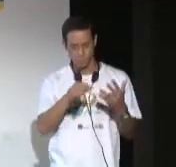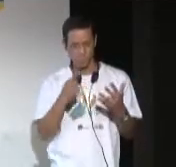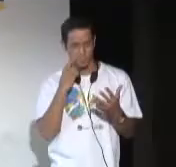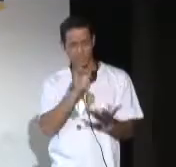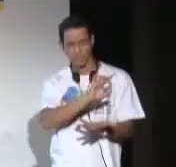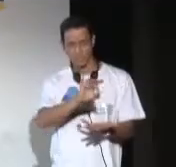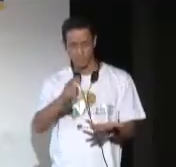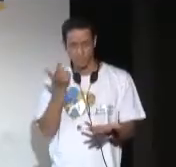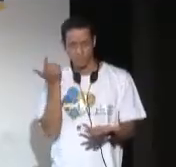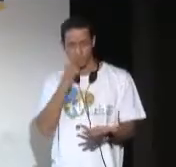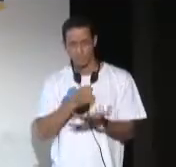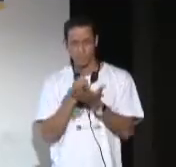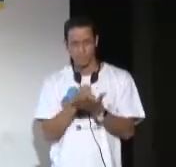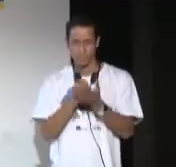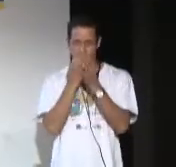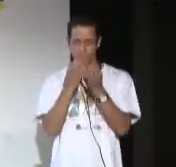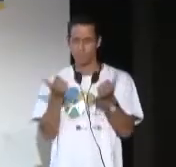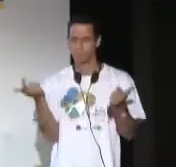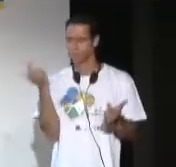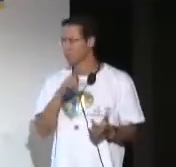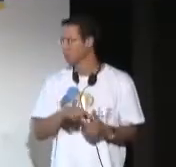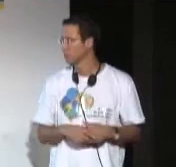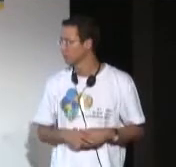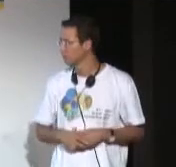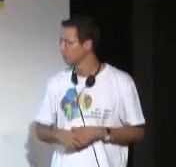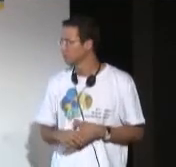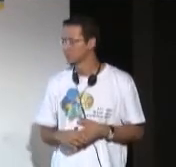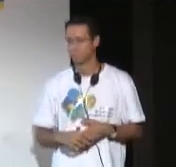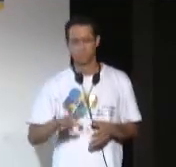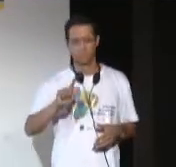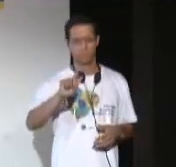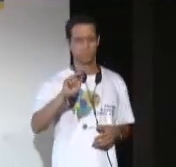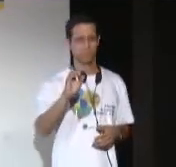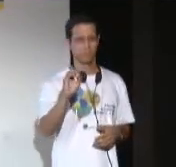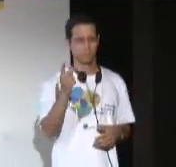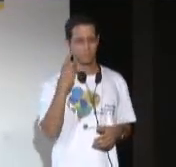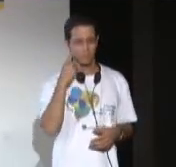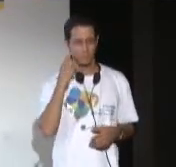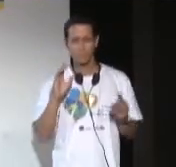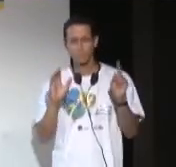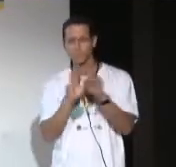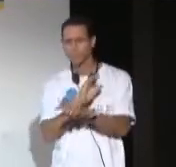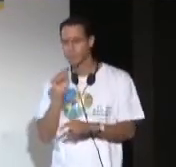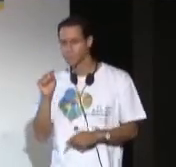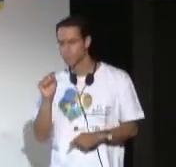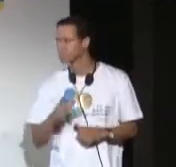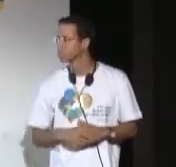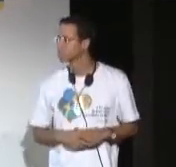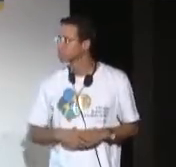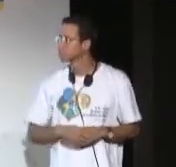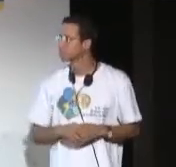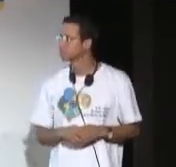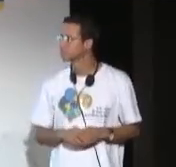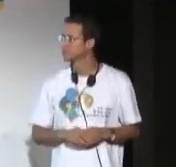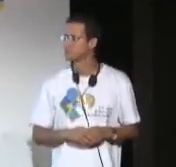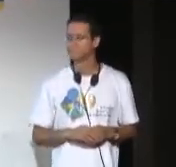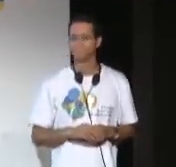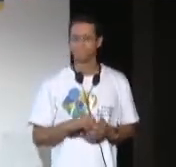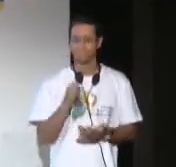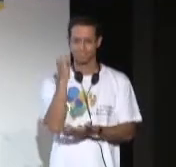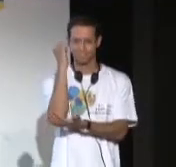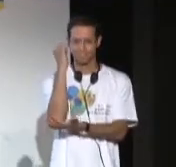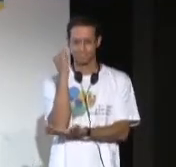já incluímos as habilidades em cada uma das matérias. Então, o professor tem que saber o que está acontecendo. O professor de geografia,